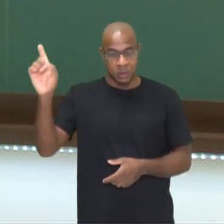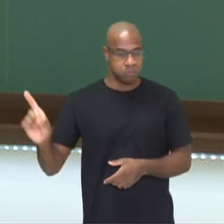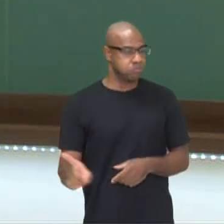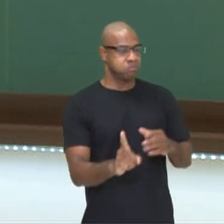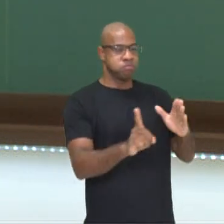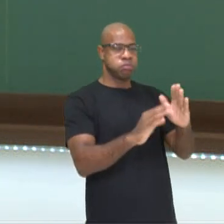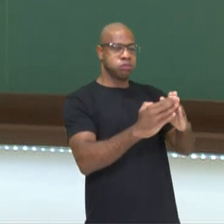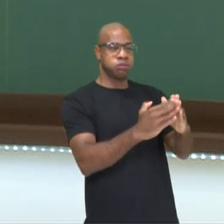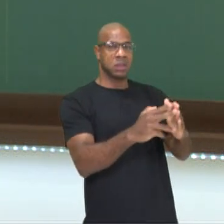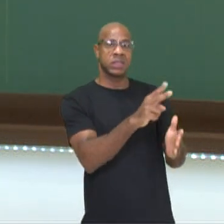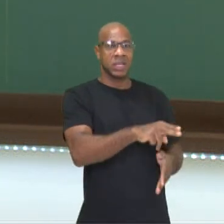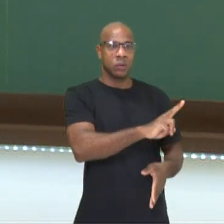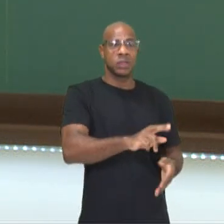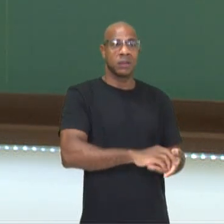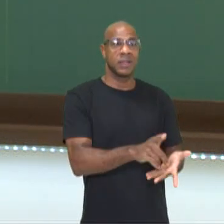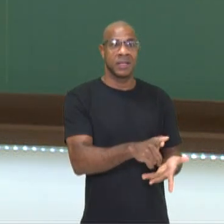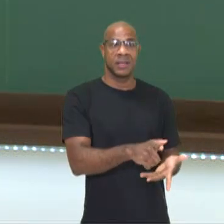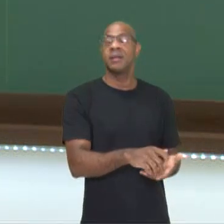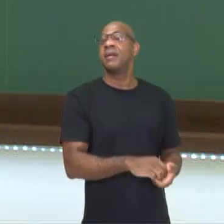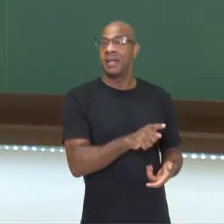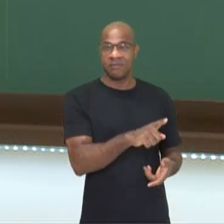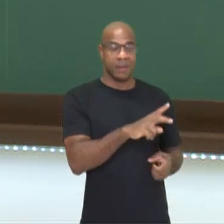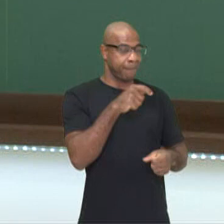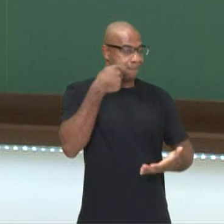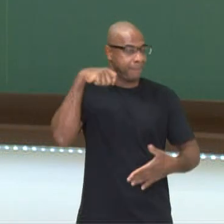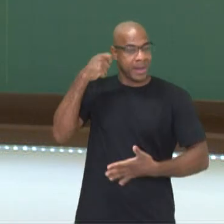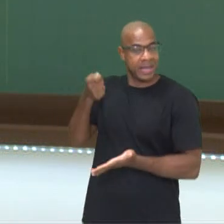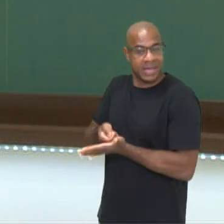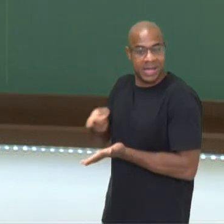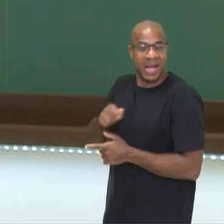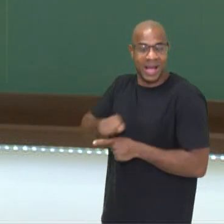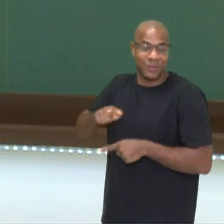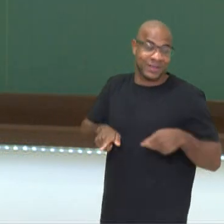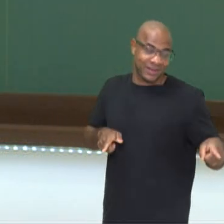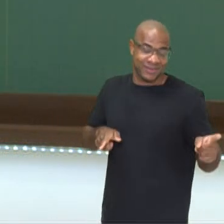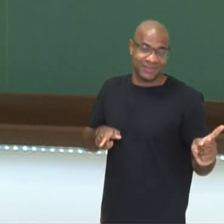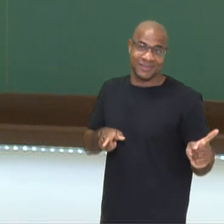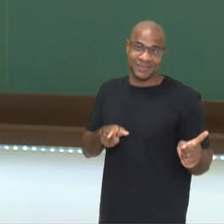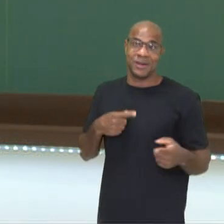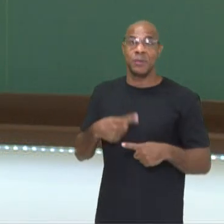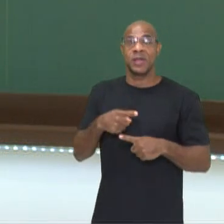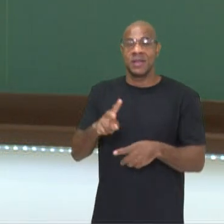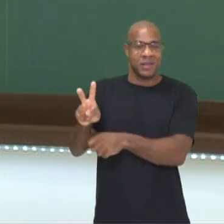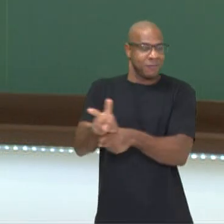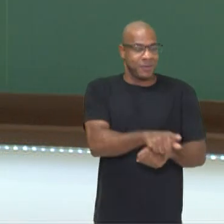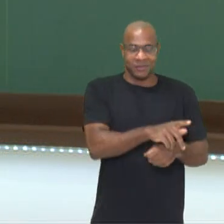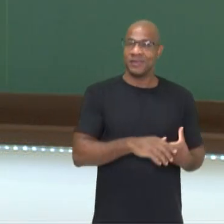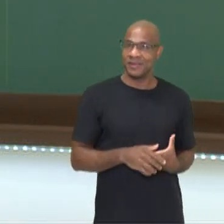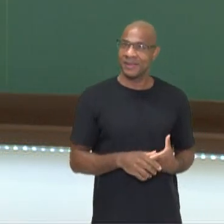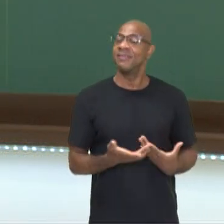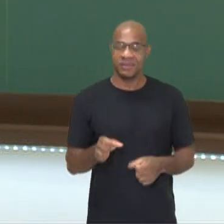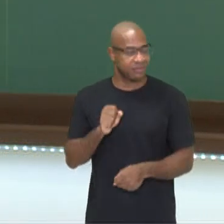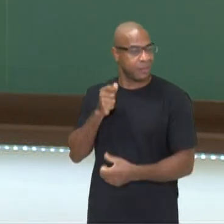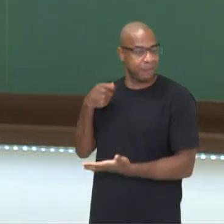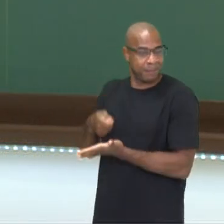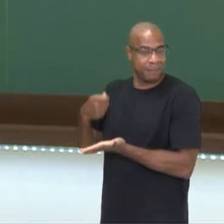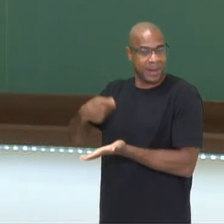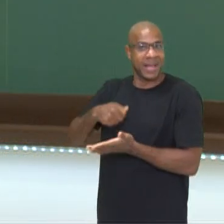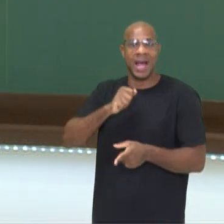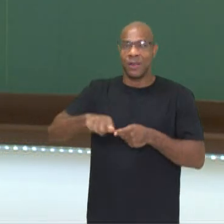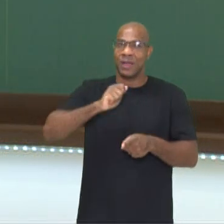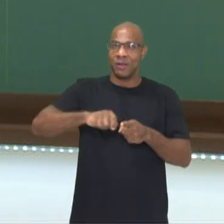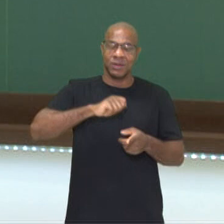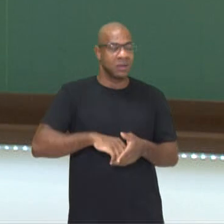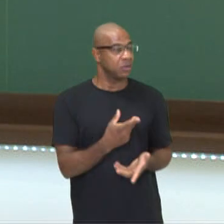usando a sua casa, ela faz o quê? Ela vai pagar para você um aluguel referente ao bem seu que ela está